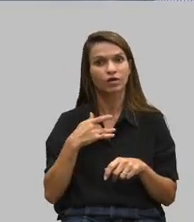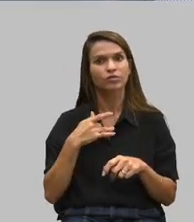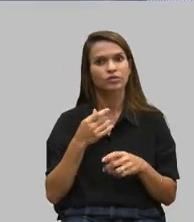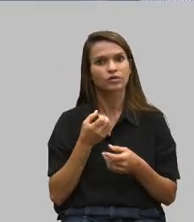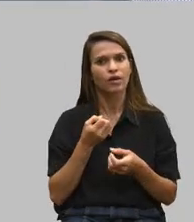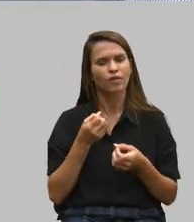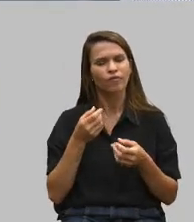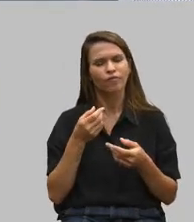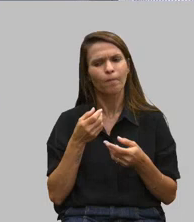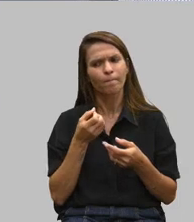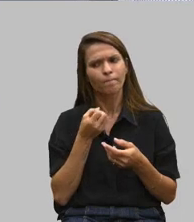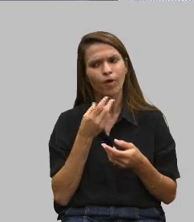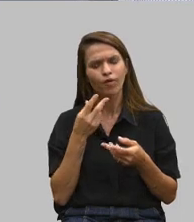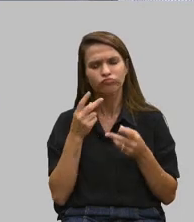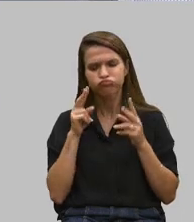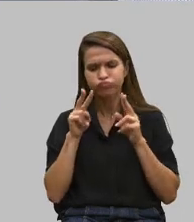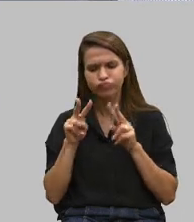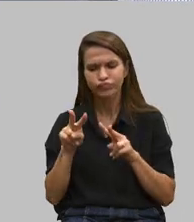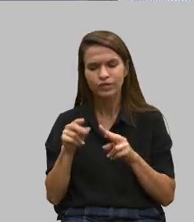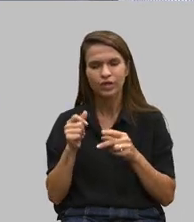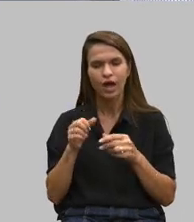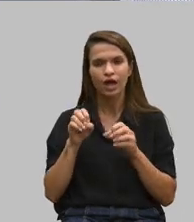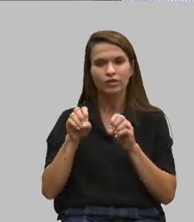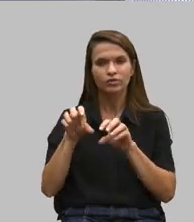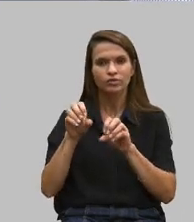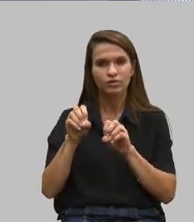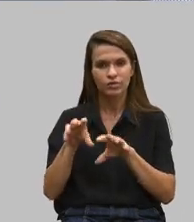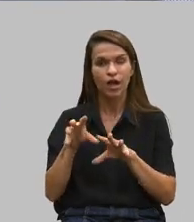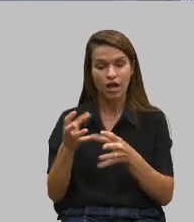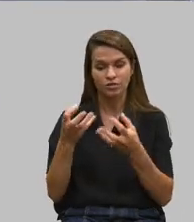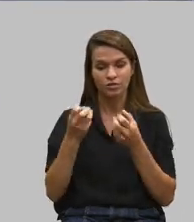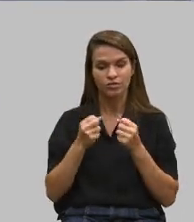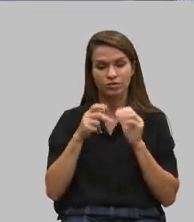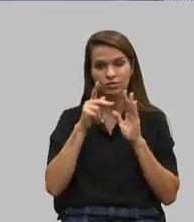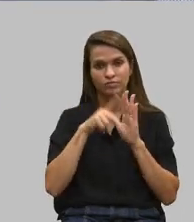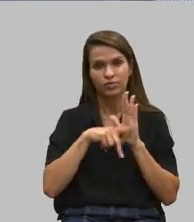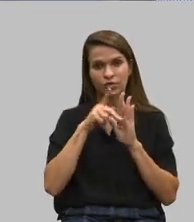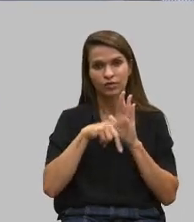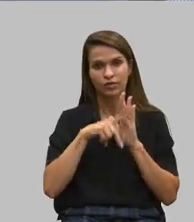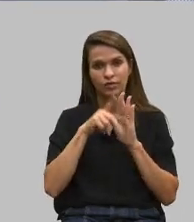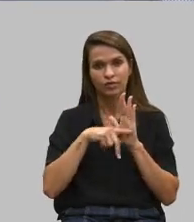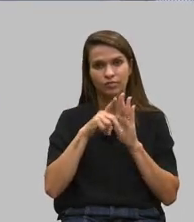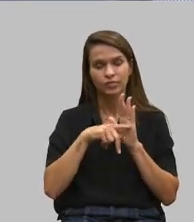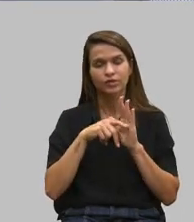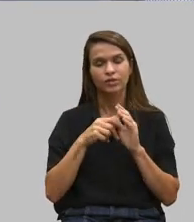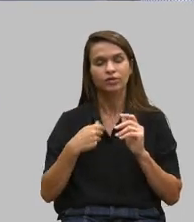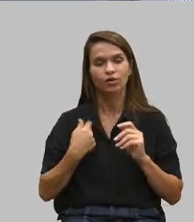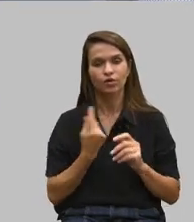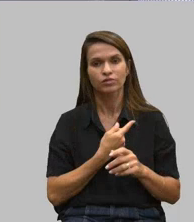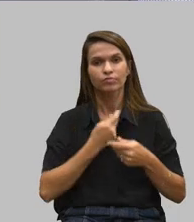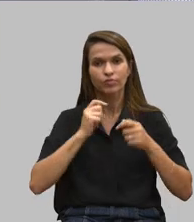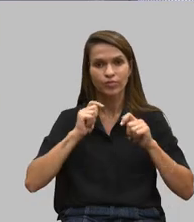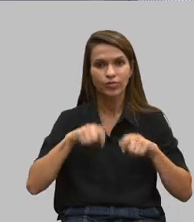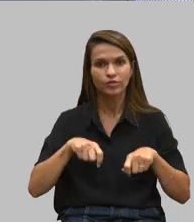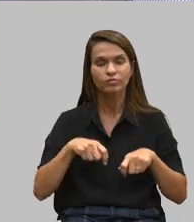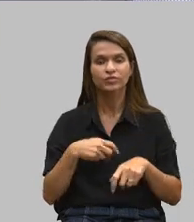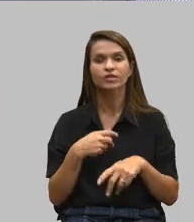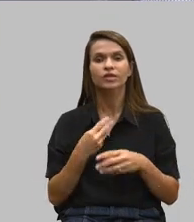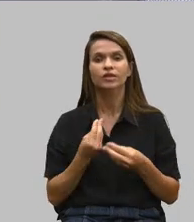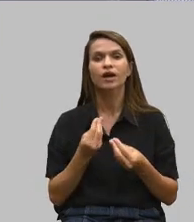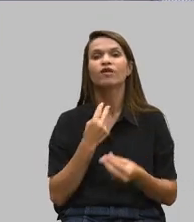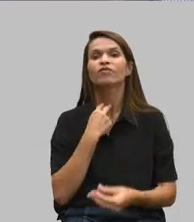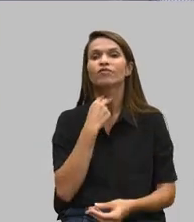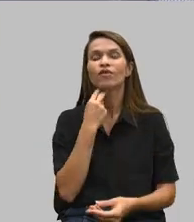na educação e abraçamos esse programa para que possamos dar voz